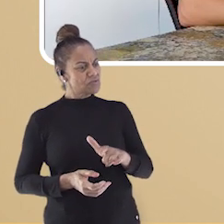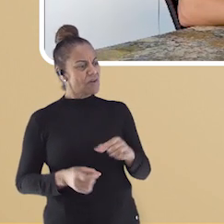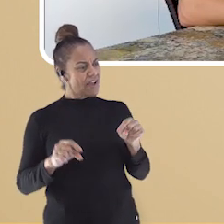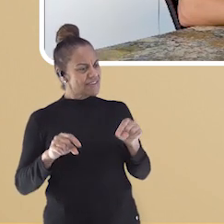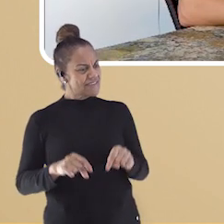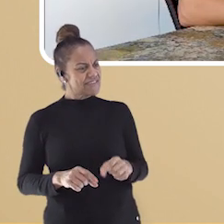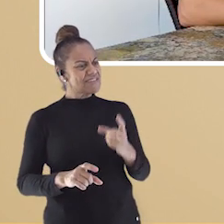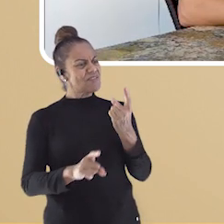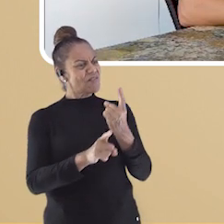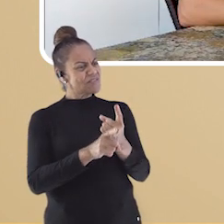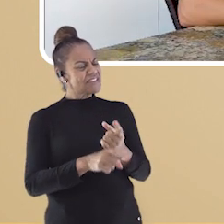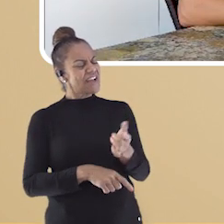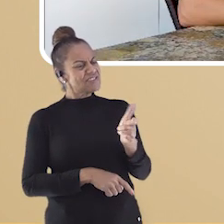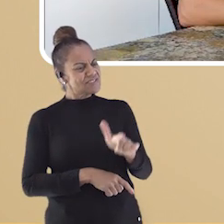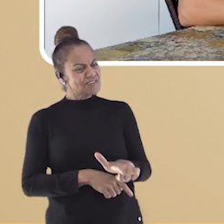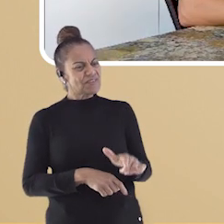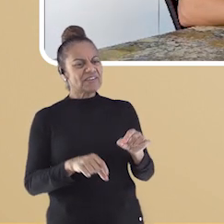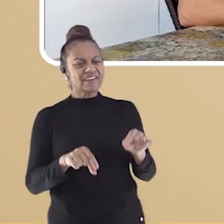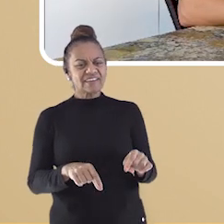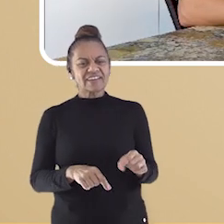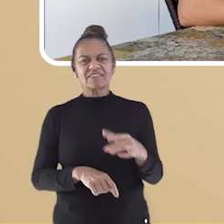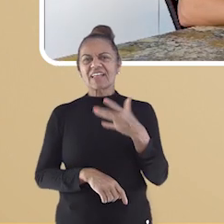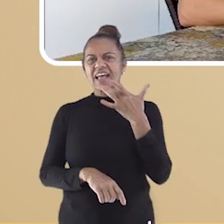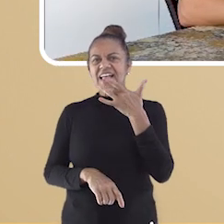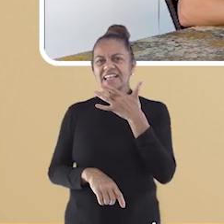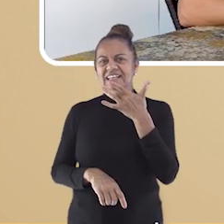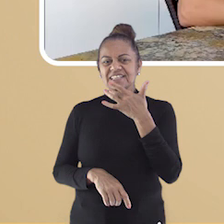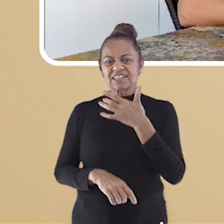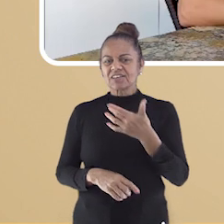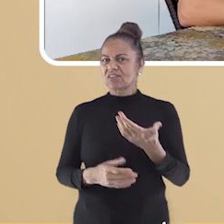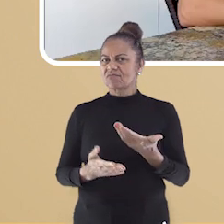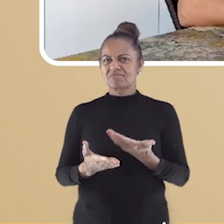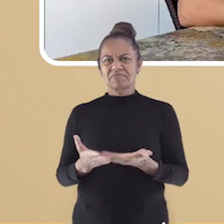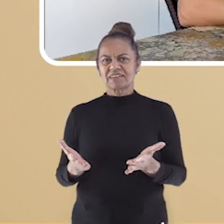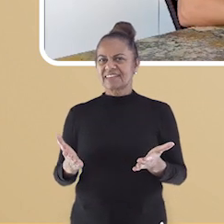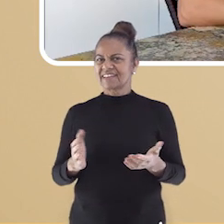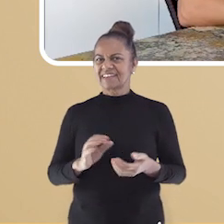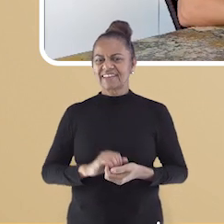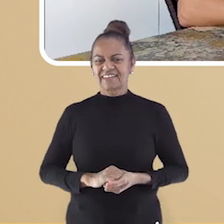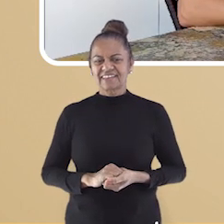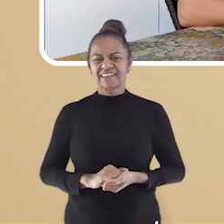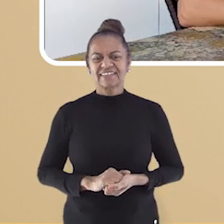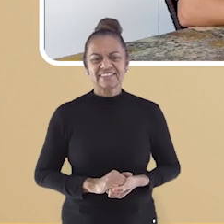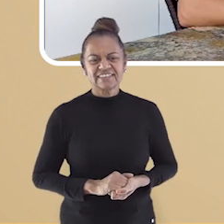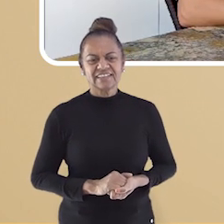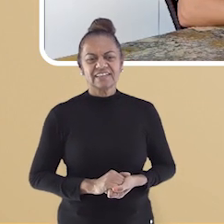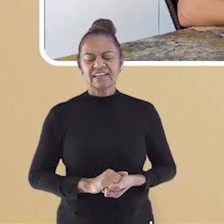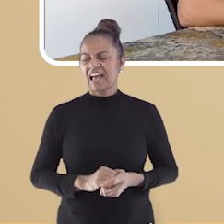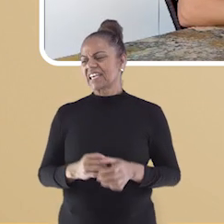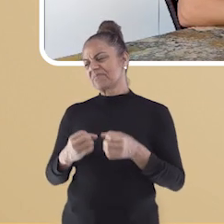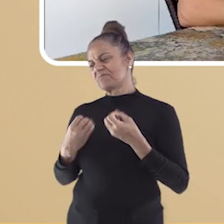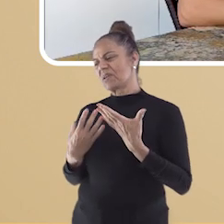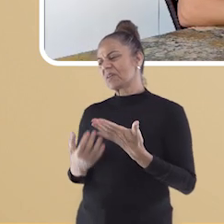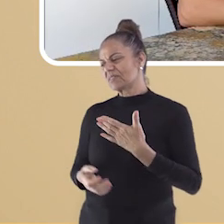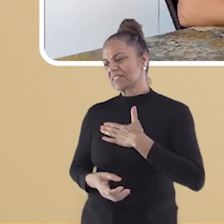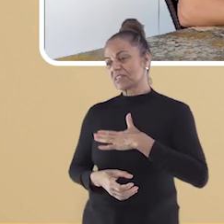deliciosa mesmo essa brevidade. Eu não posso perder. Ai, que bom que você gostou. Eu tenho também uma receita